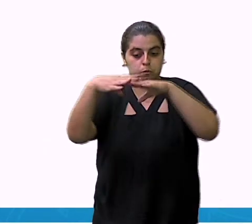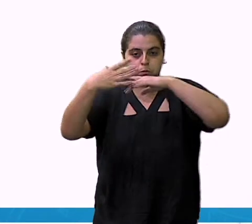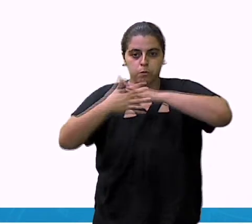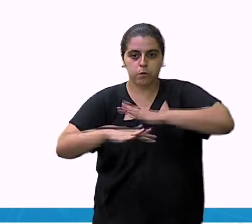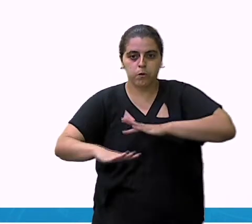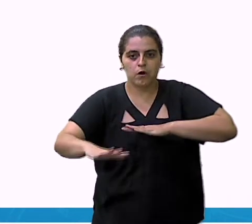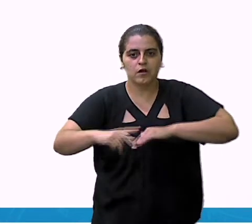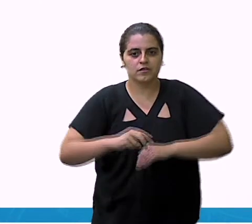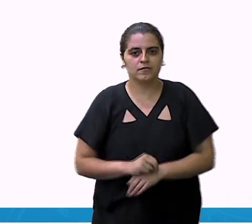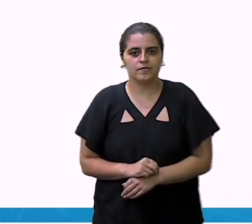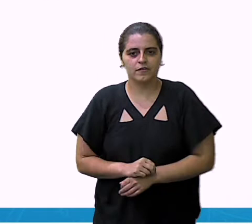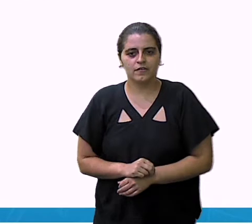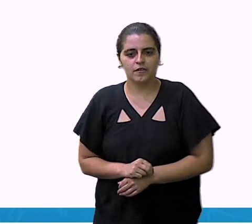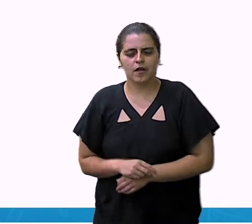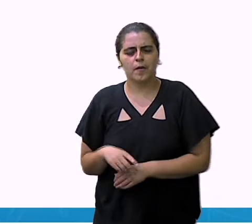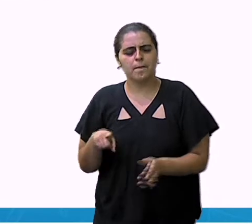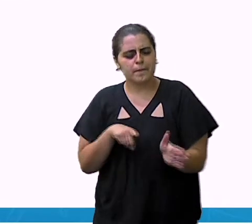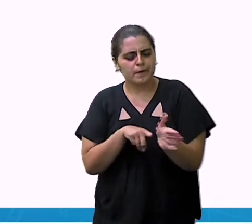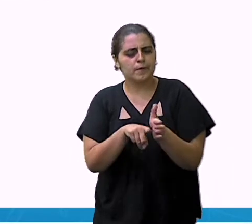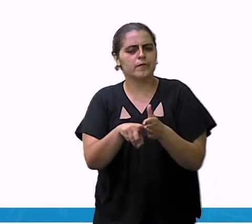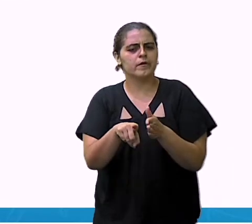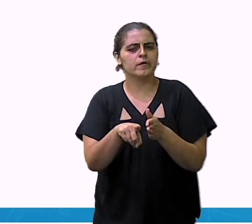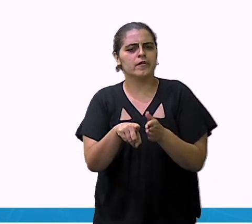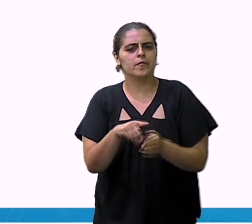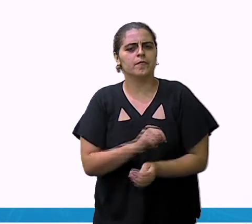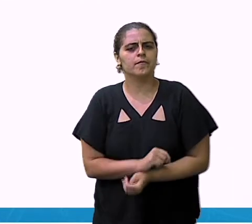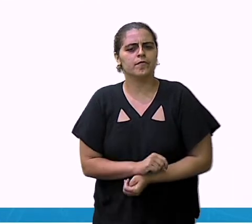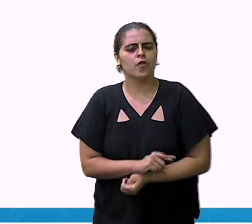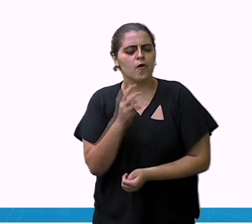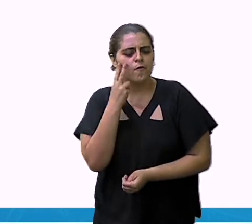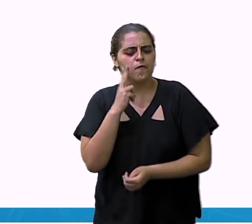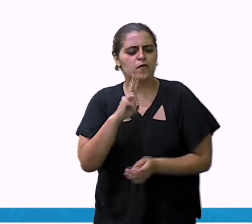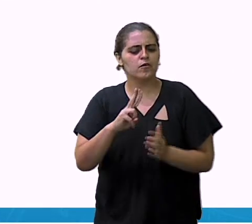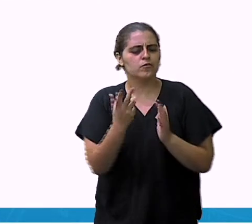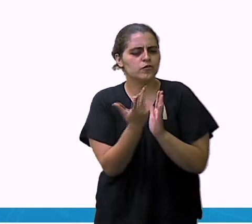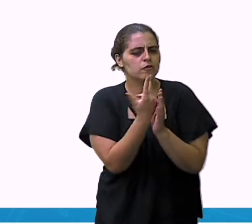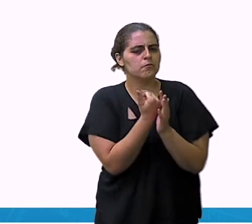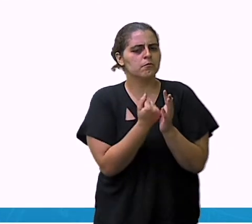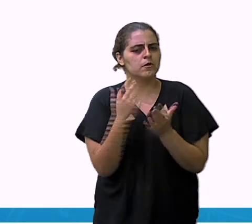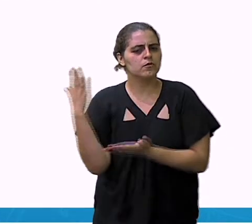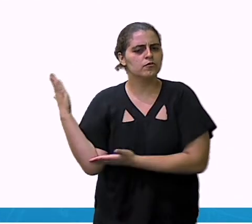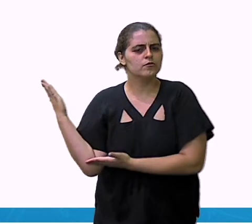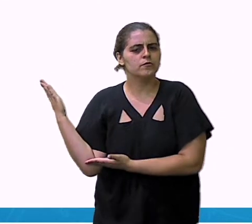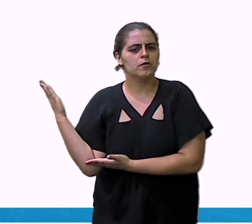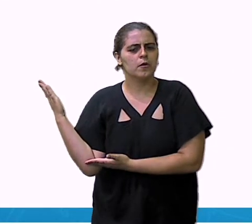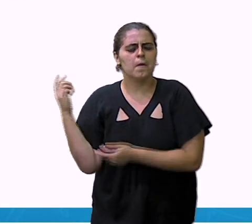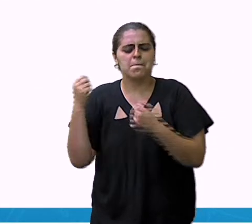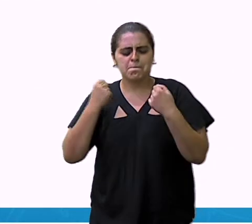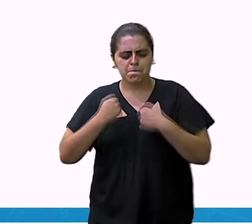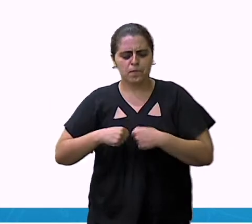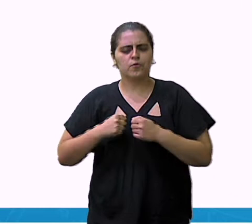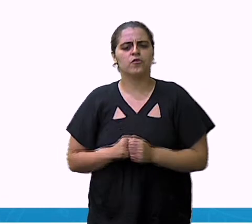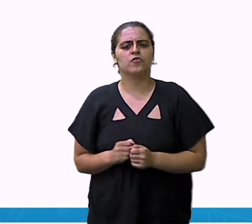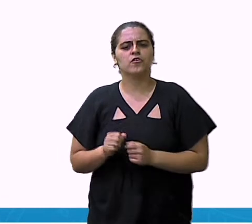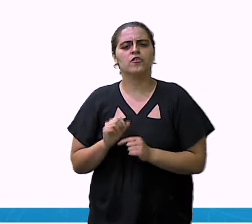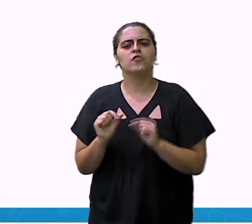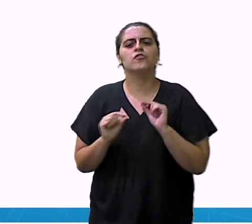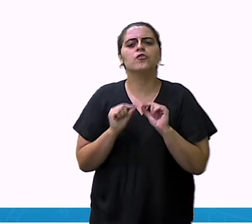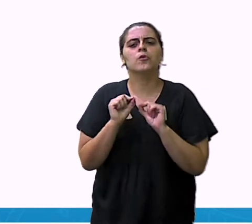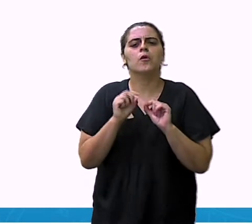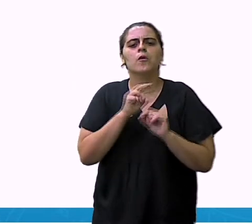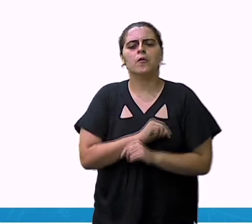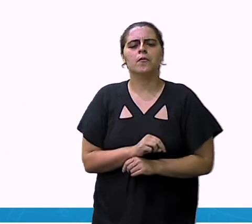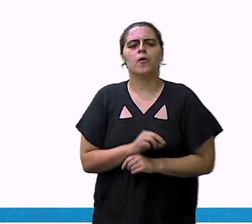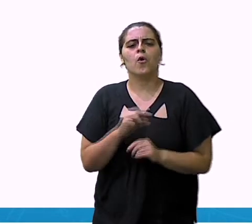Então, mais uma vez eu pergunto para vocês. Observando a imagem ao lado, pode-se definir um rio